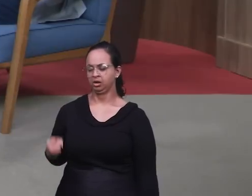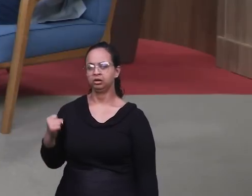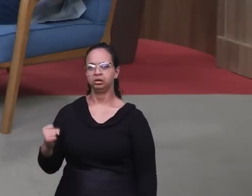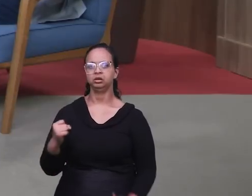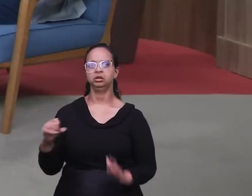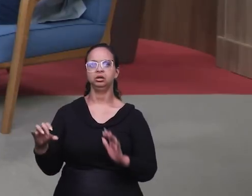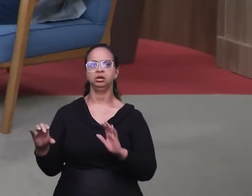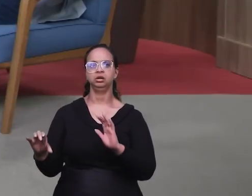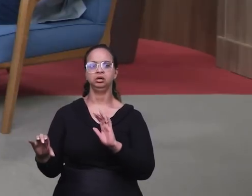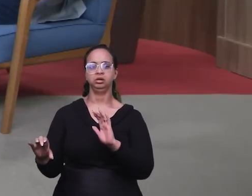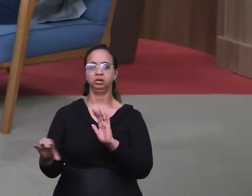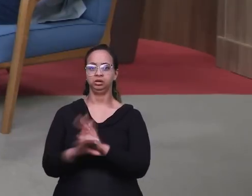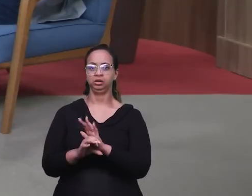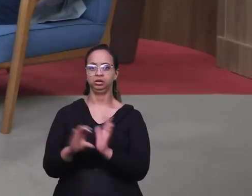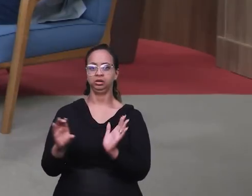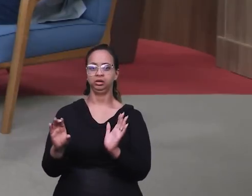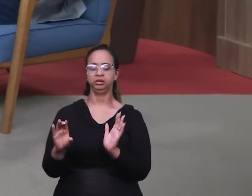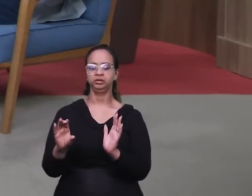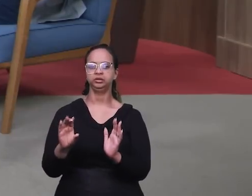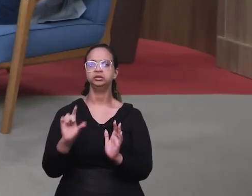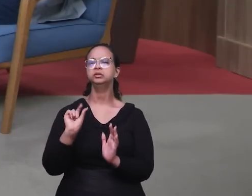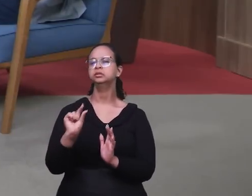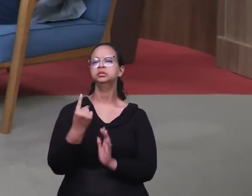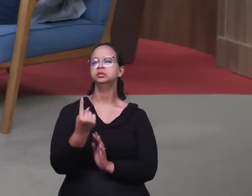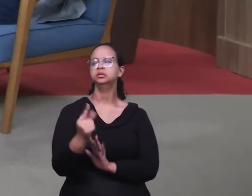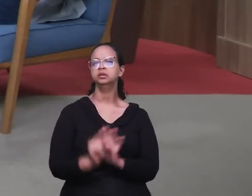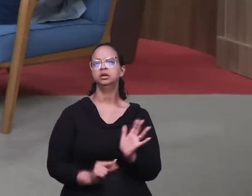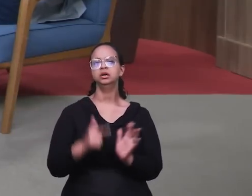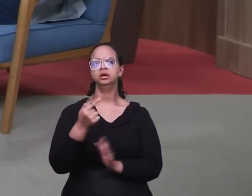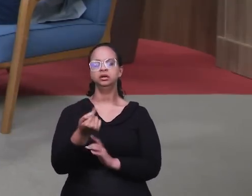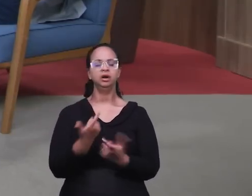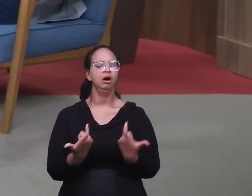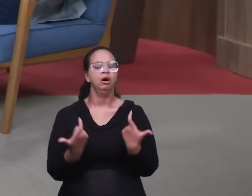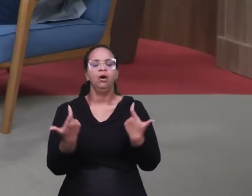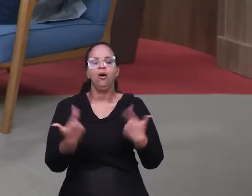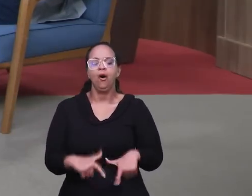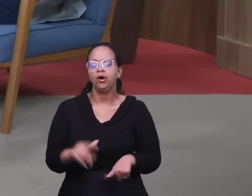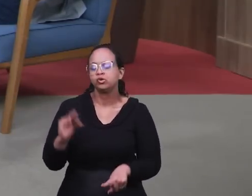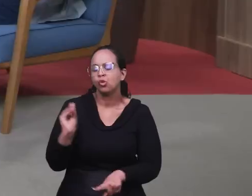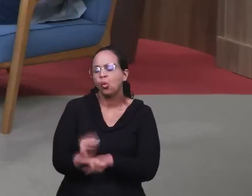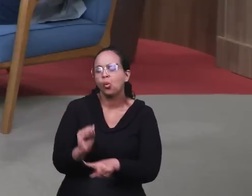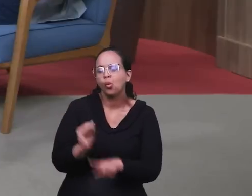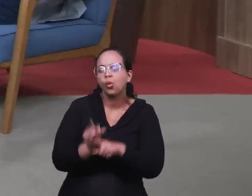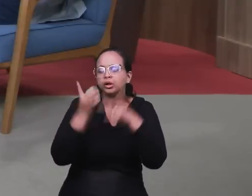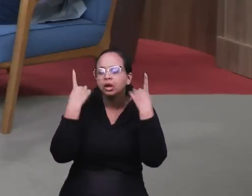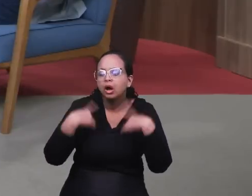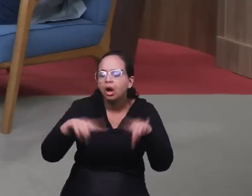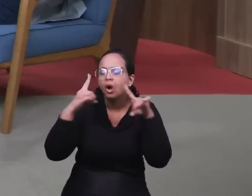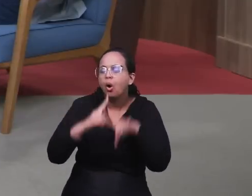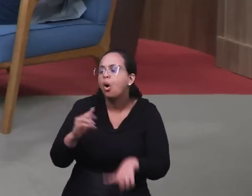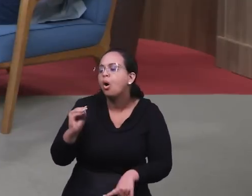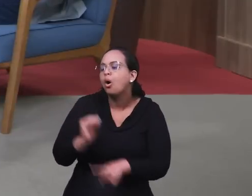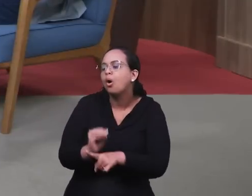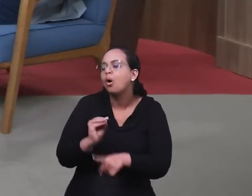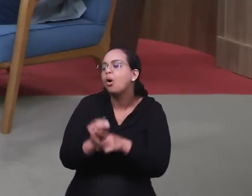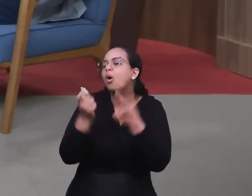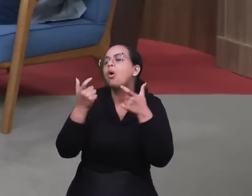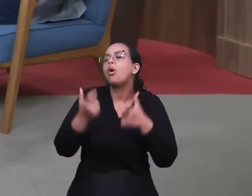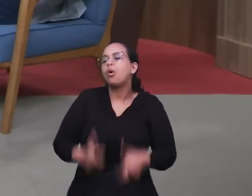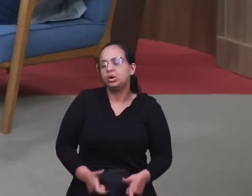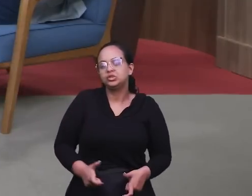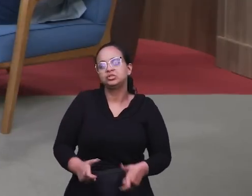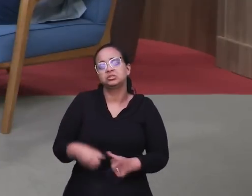em Cantares, capítulo 1, verso 7, que diz assim: onde apacentas o teu rebanho? Então ali ela identifica Jesus, né?